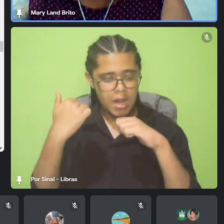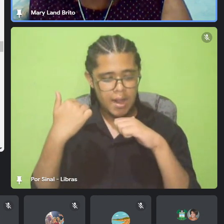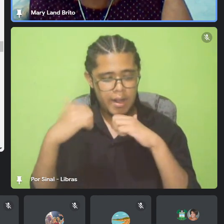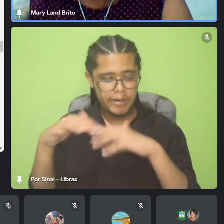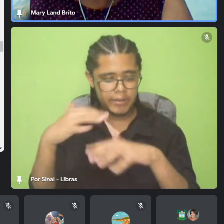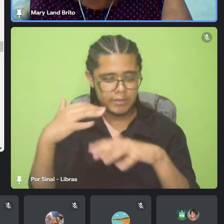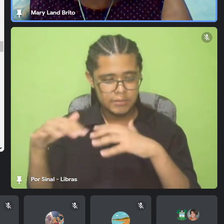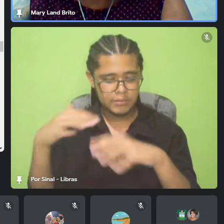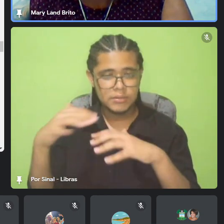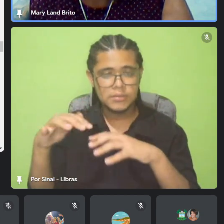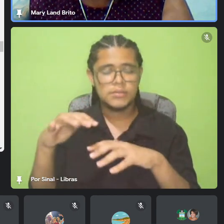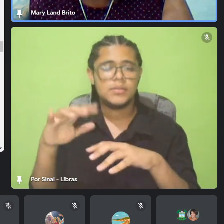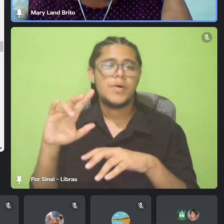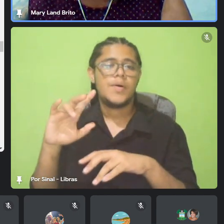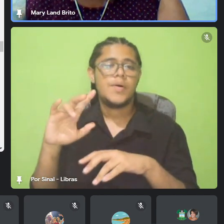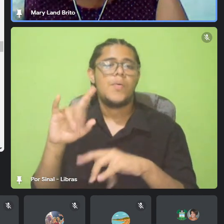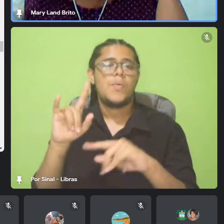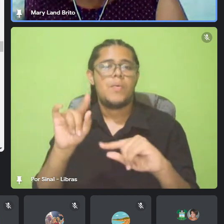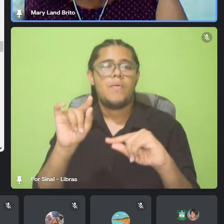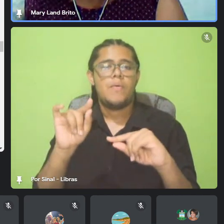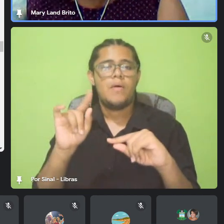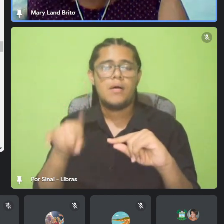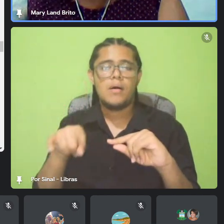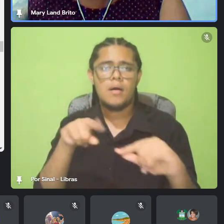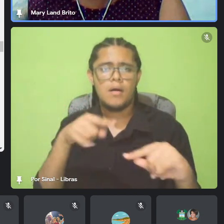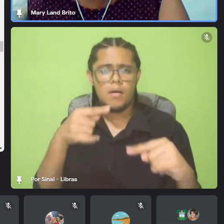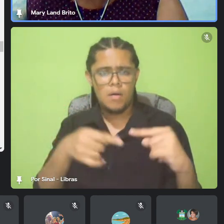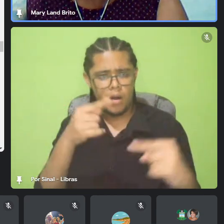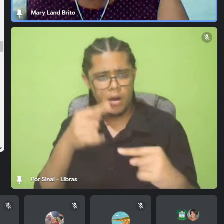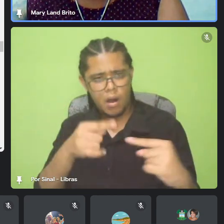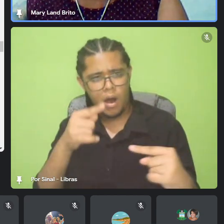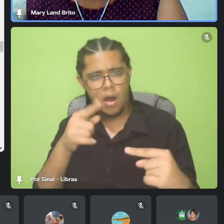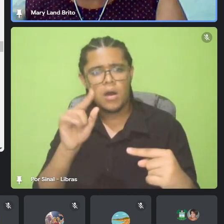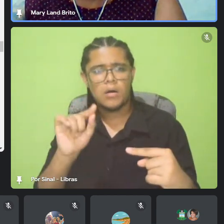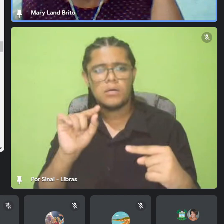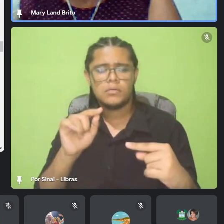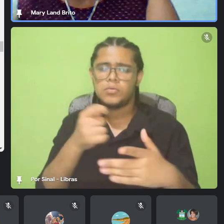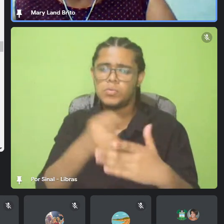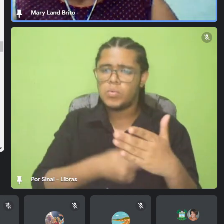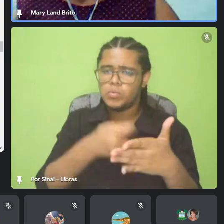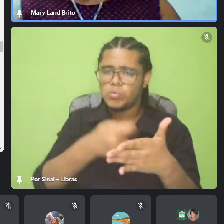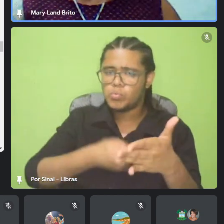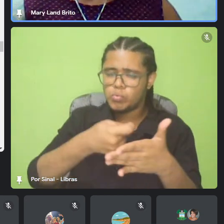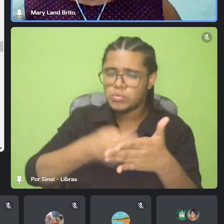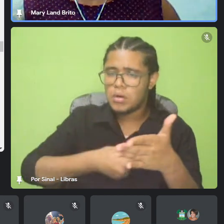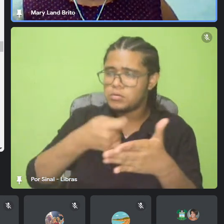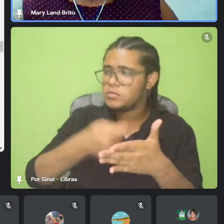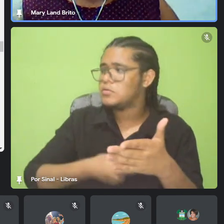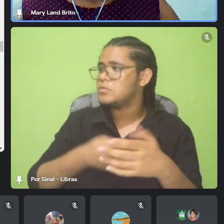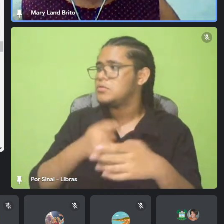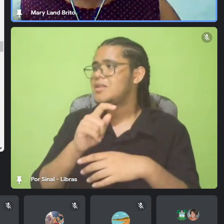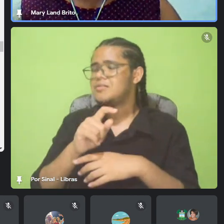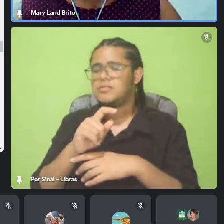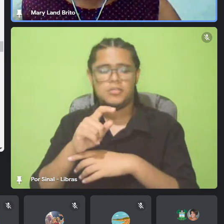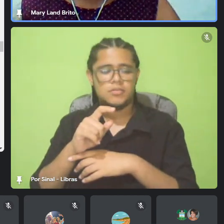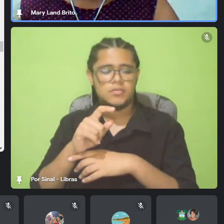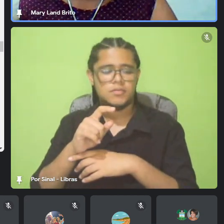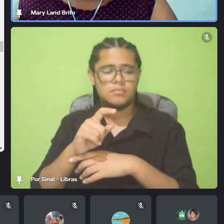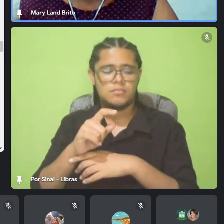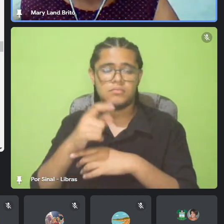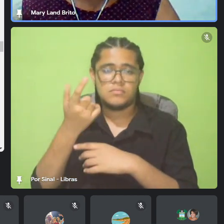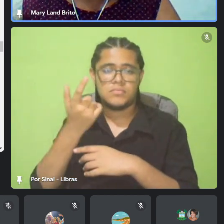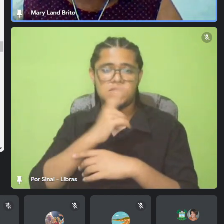uma informação para, que seja política no sentido que está batalhando, está lutando para sair dessa questão